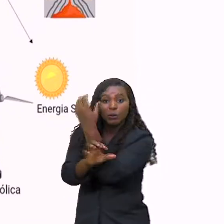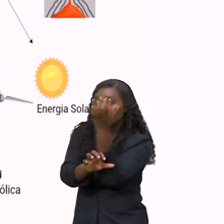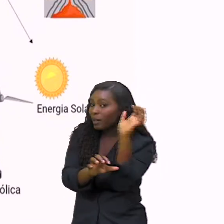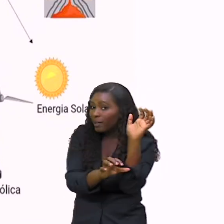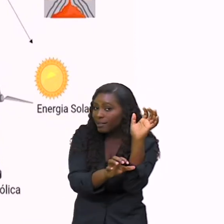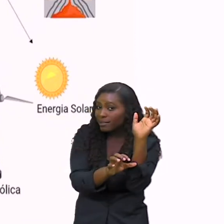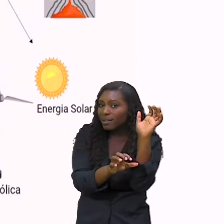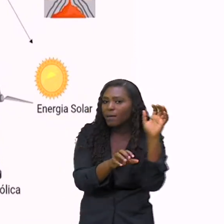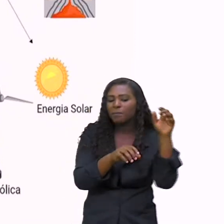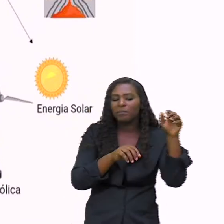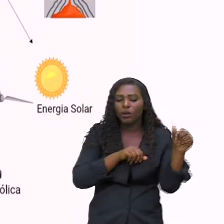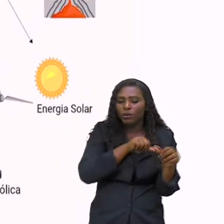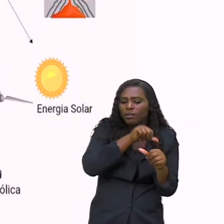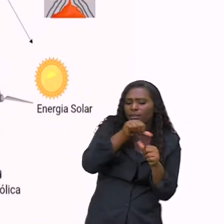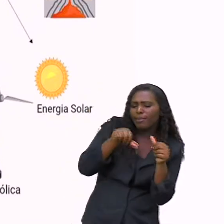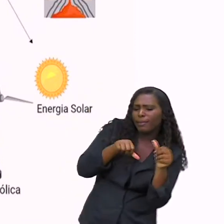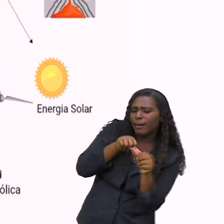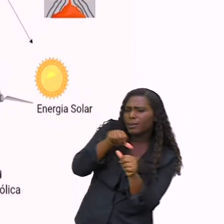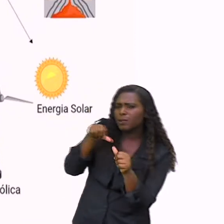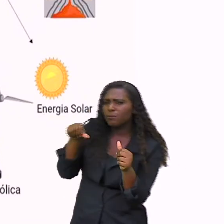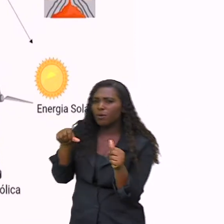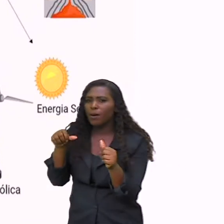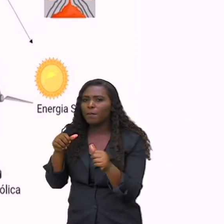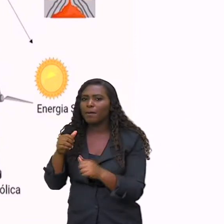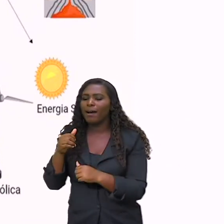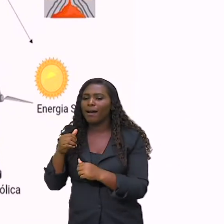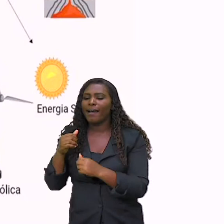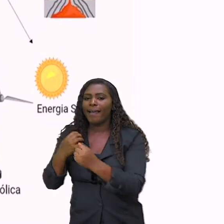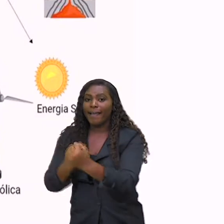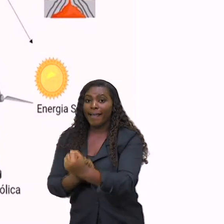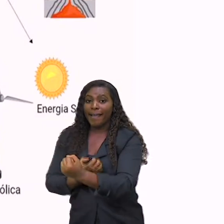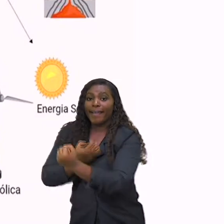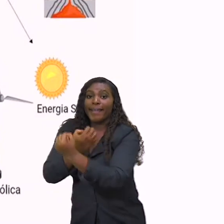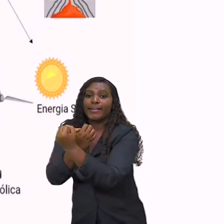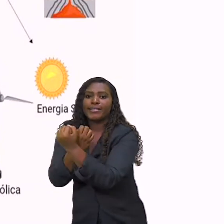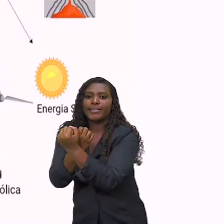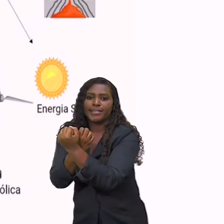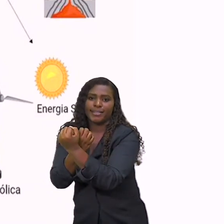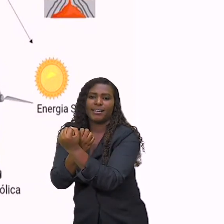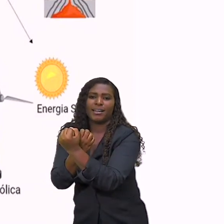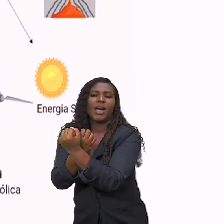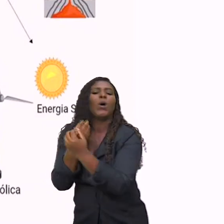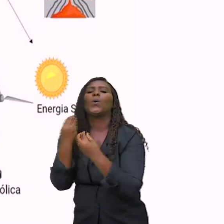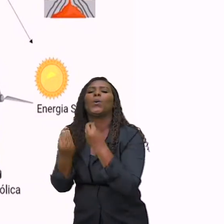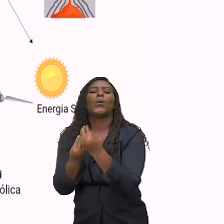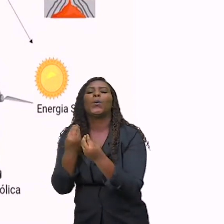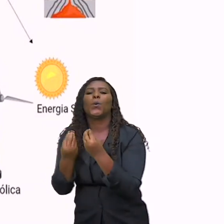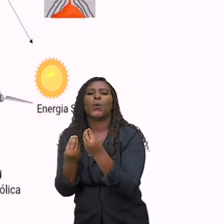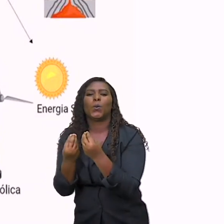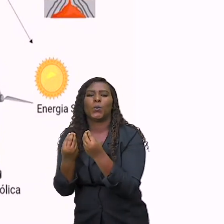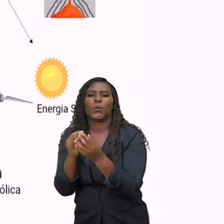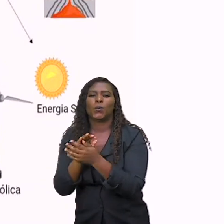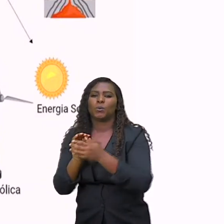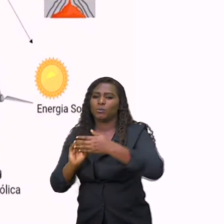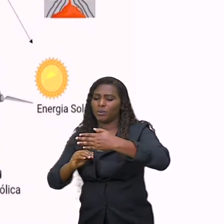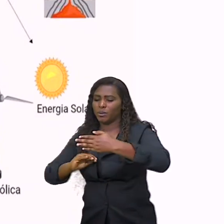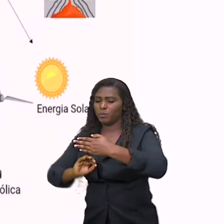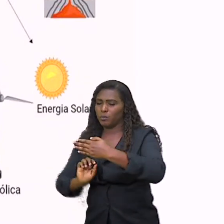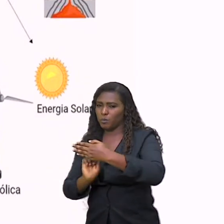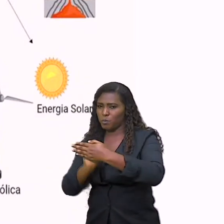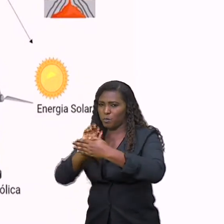de energia secundária por meio das usinas hidrelétricas, termoelétricas